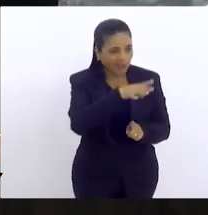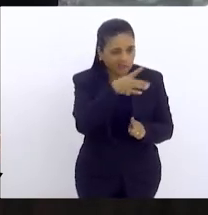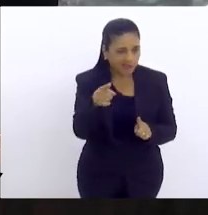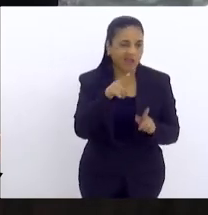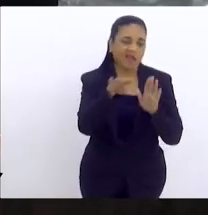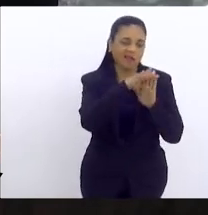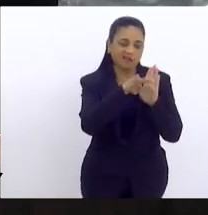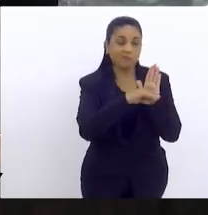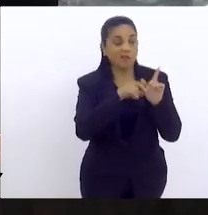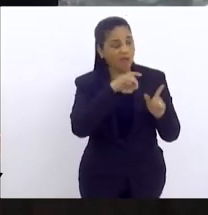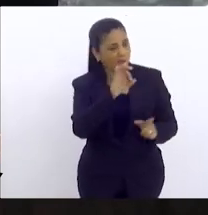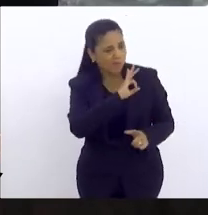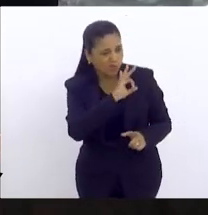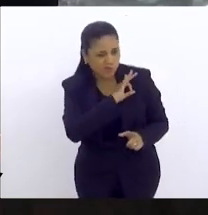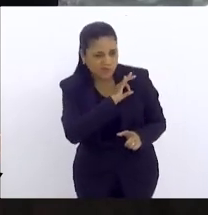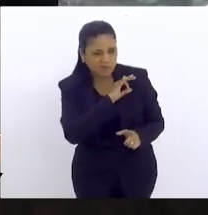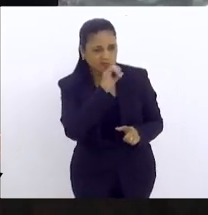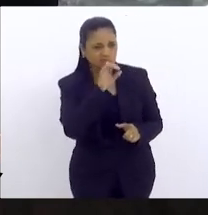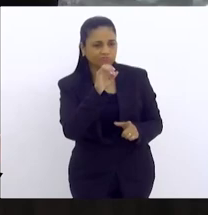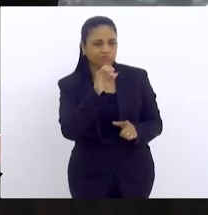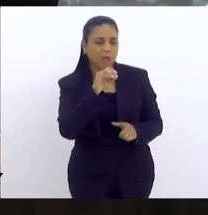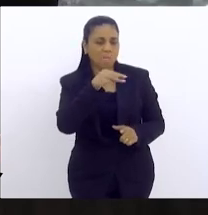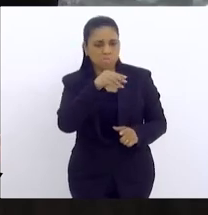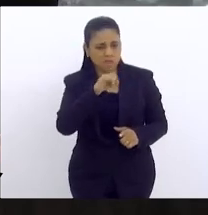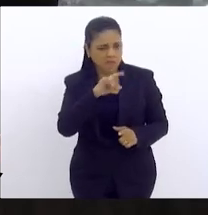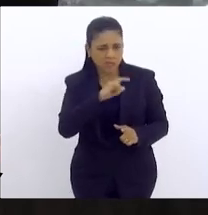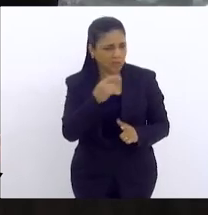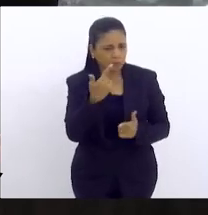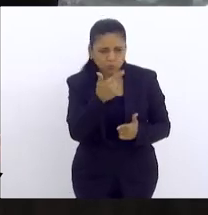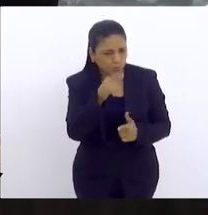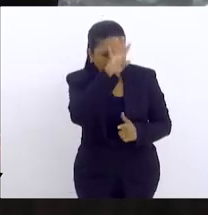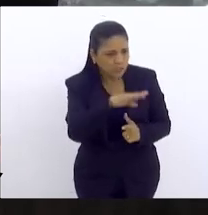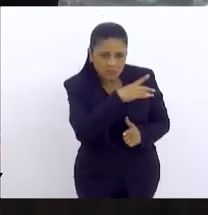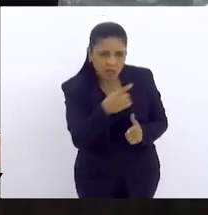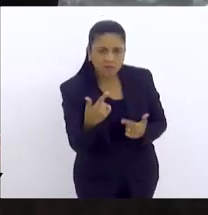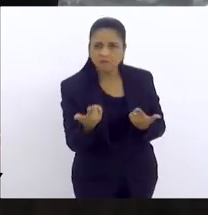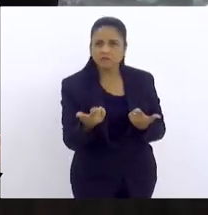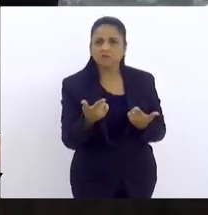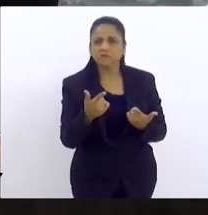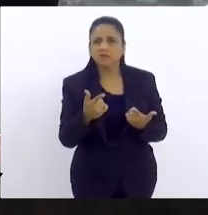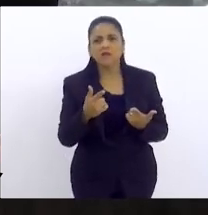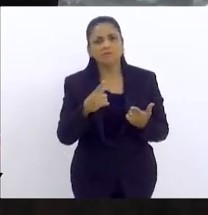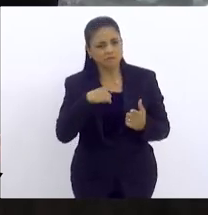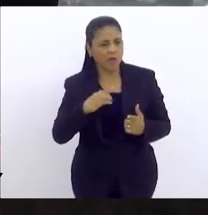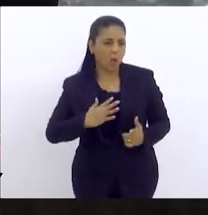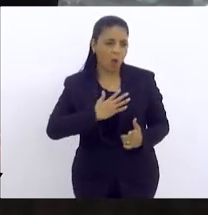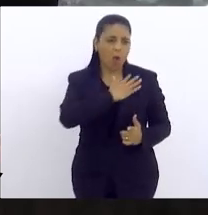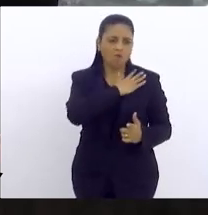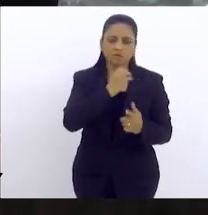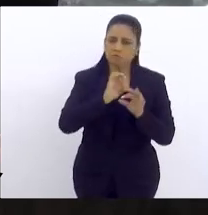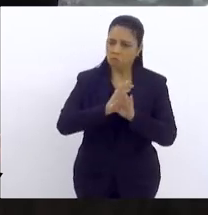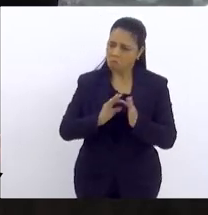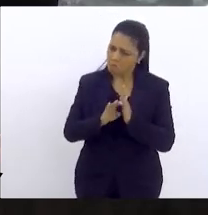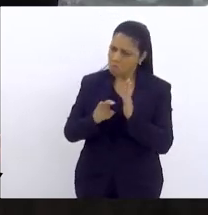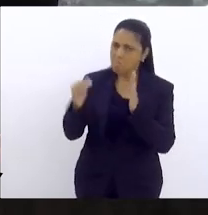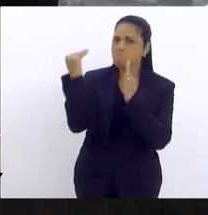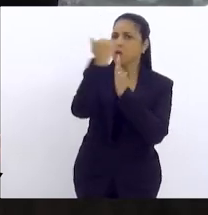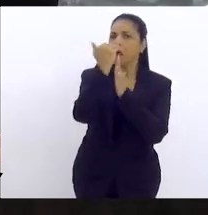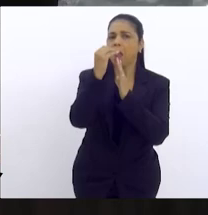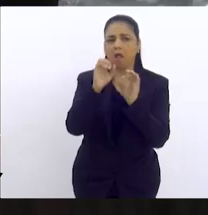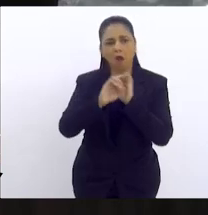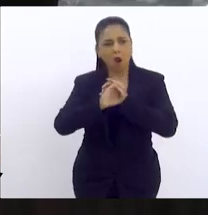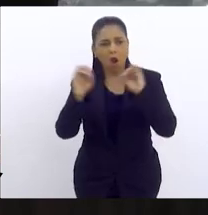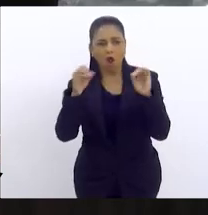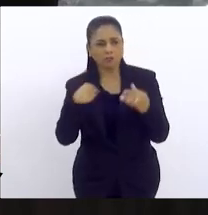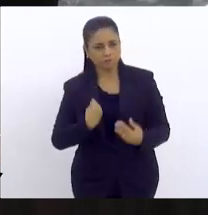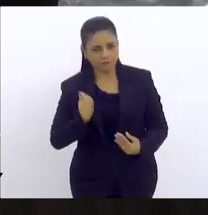sendo sacrificada eu sei que os senhores são oficiais muita das vezes e muitos falam que a vida é boa de oficial mas os senhores trabalham